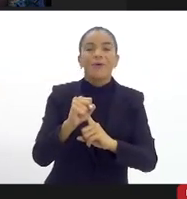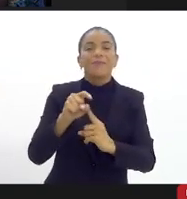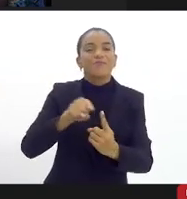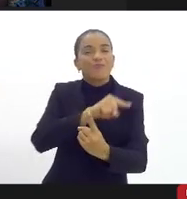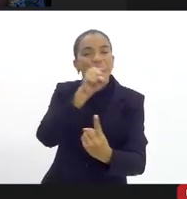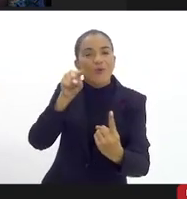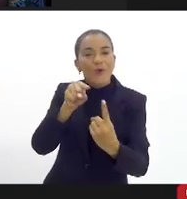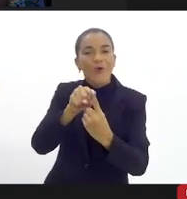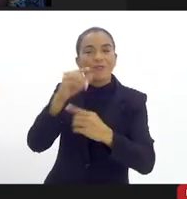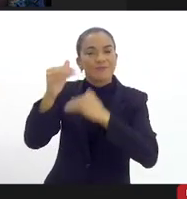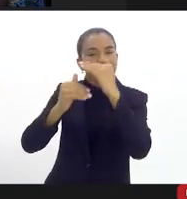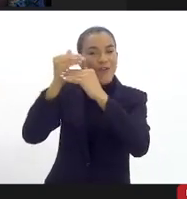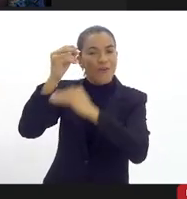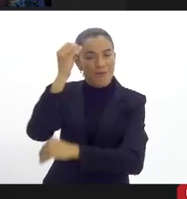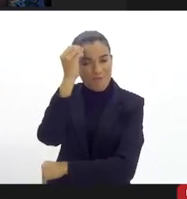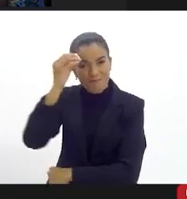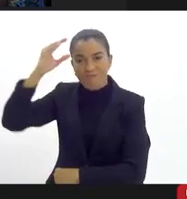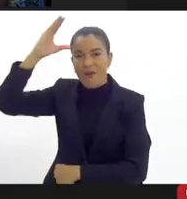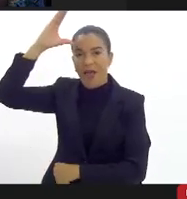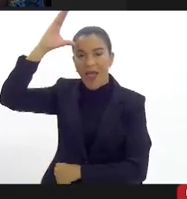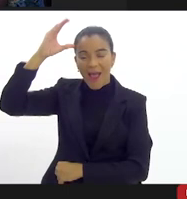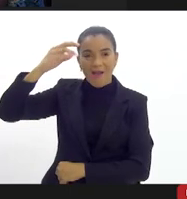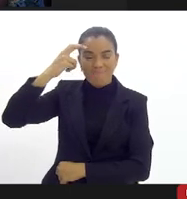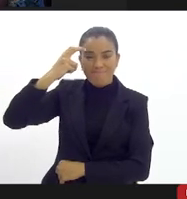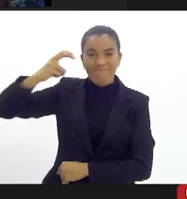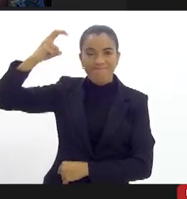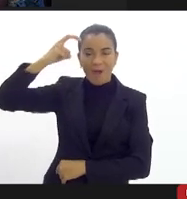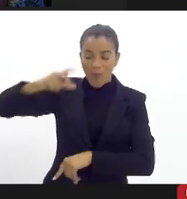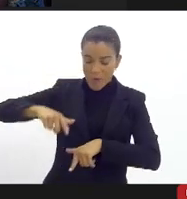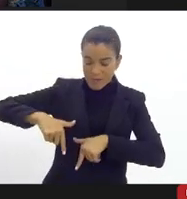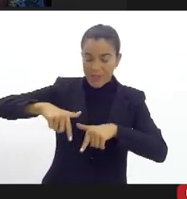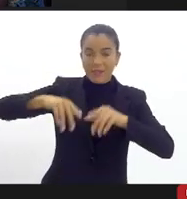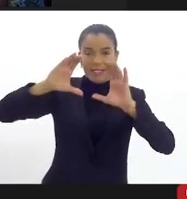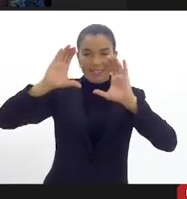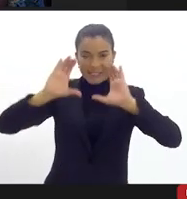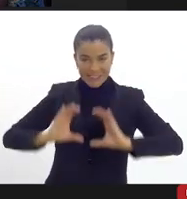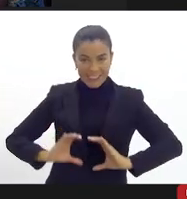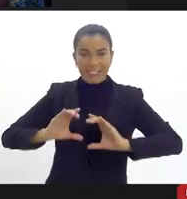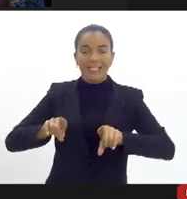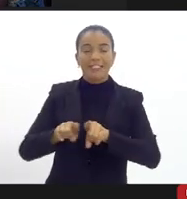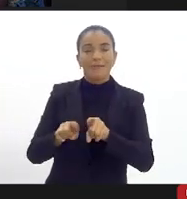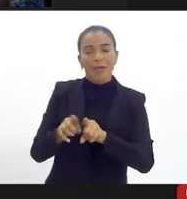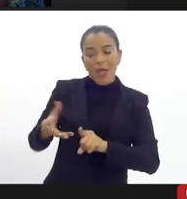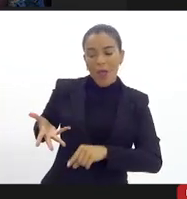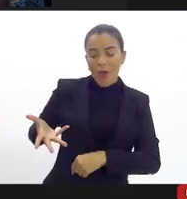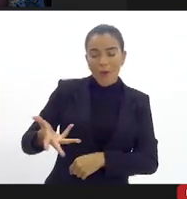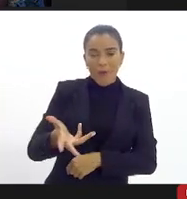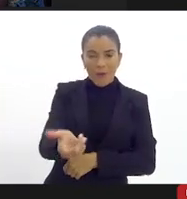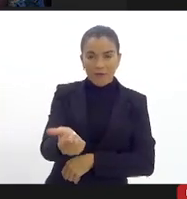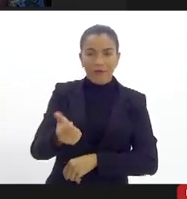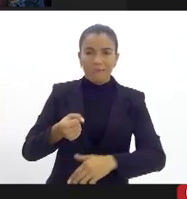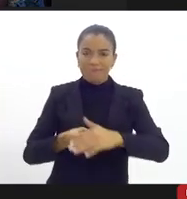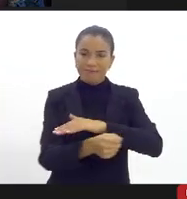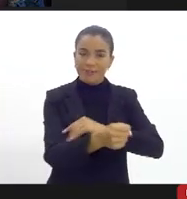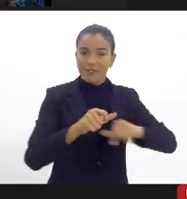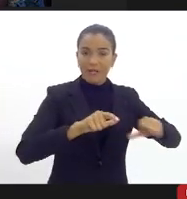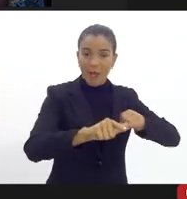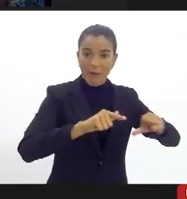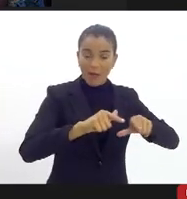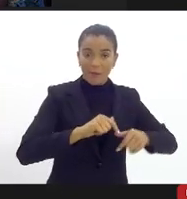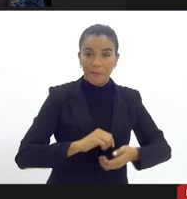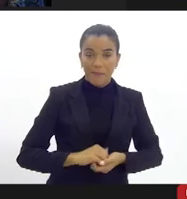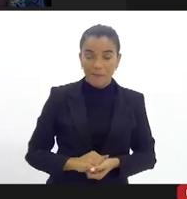pleno desenvolvimento da pessoa seu preparo para o exercício da Cidadania e sua qualificação para o mercado de trabalho